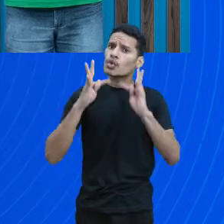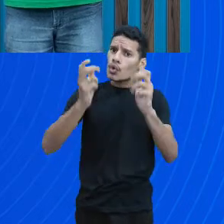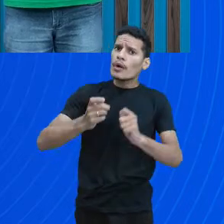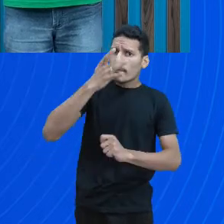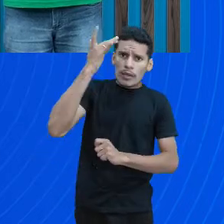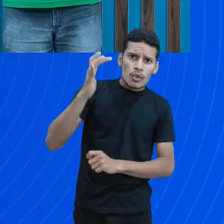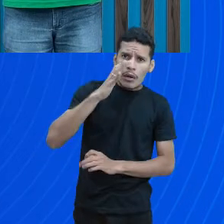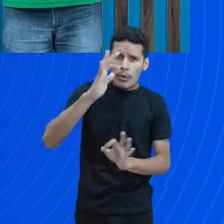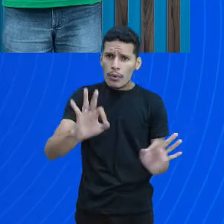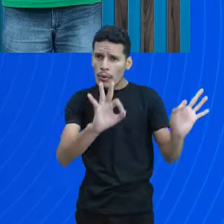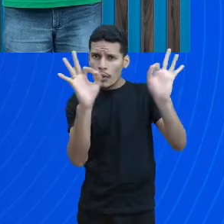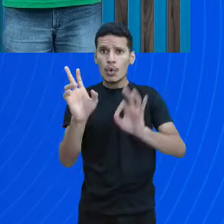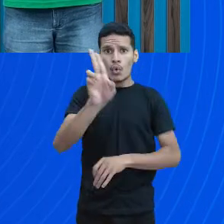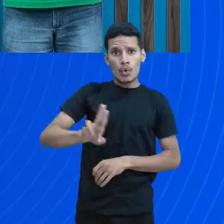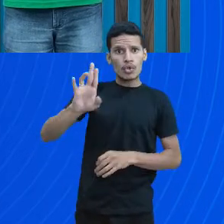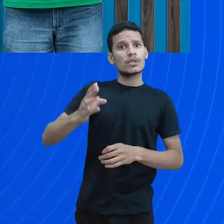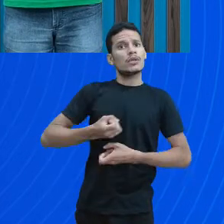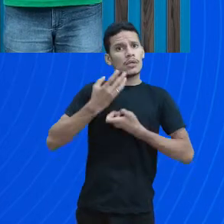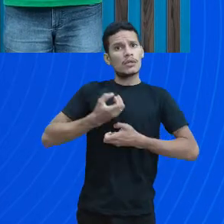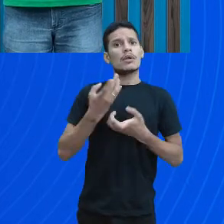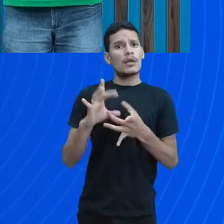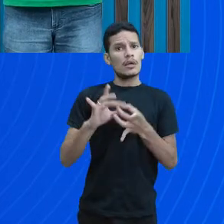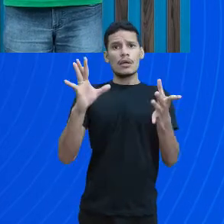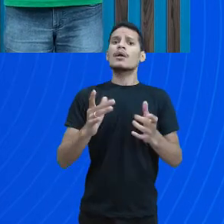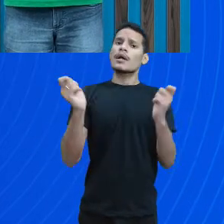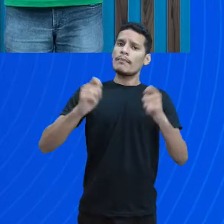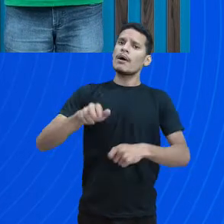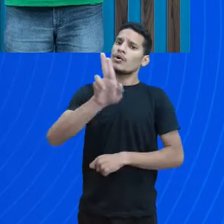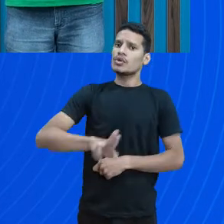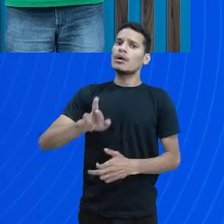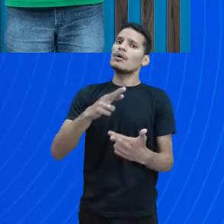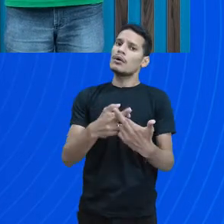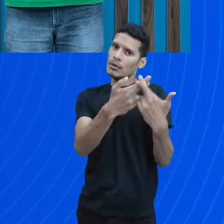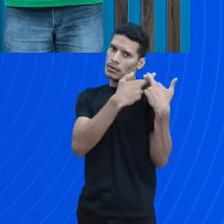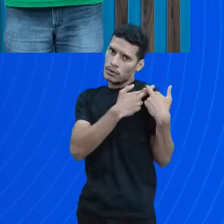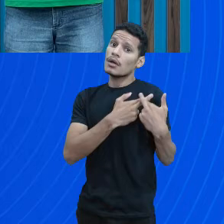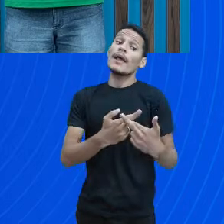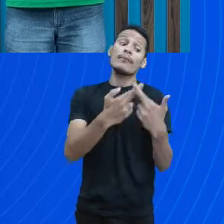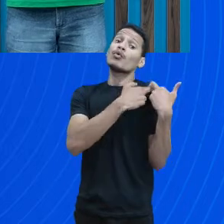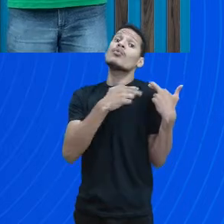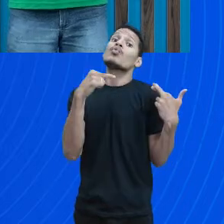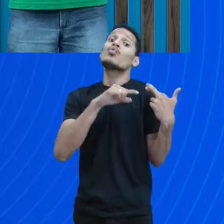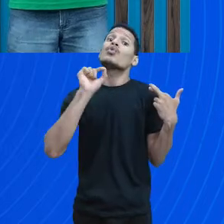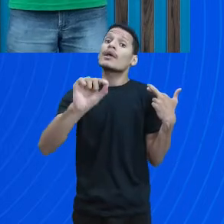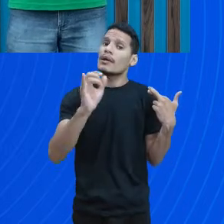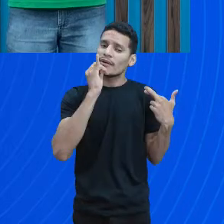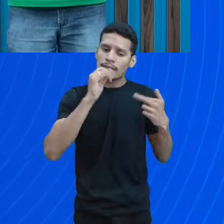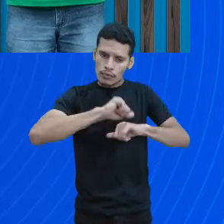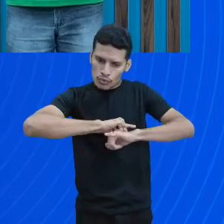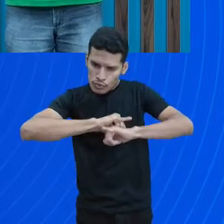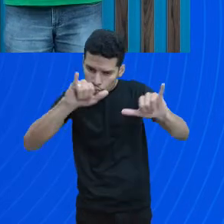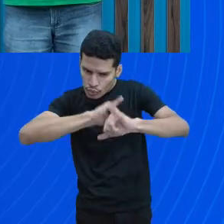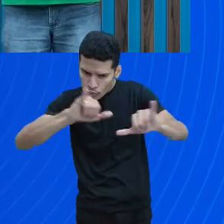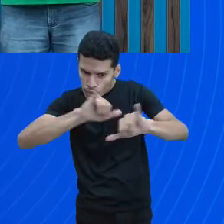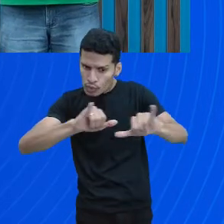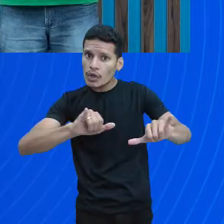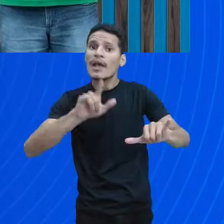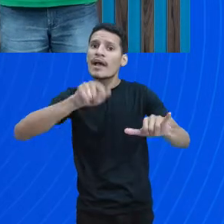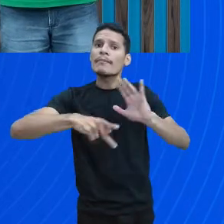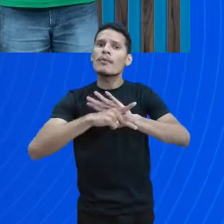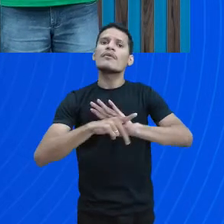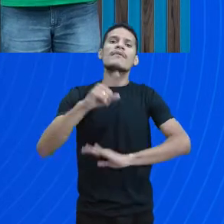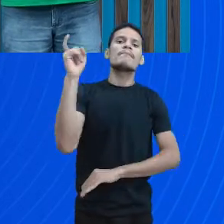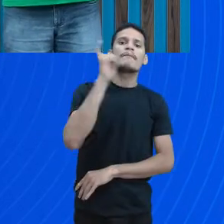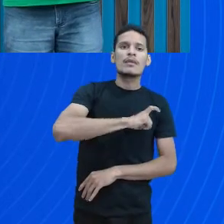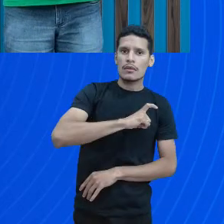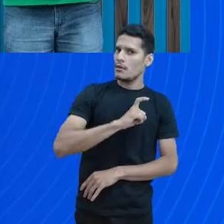a sua liberdade de expressão possam fazer isso com responsabilidade. E a responsabilidade é, por exemplo, eu não posso emitir uma notícia que seja deliberadamente